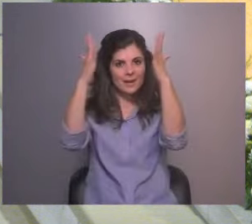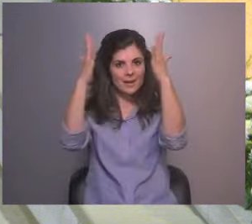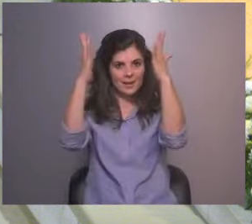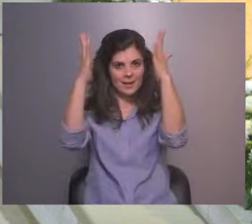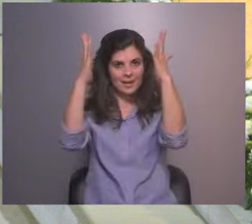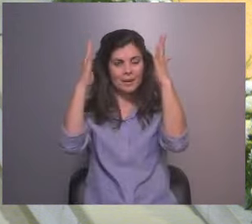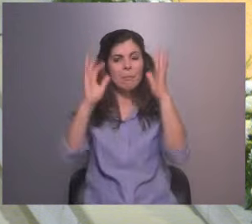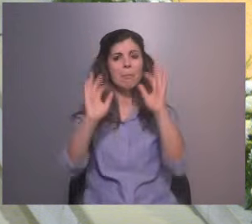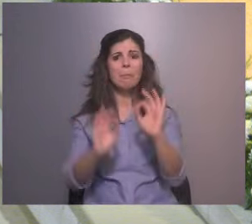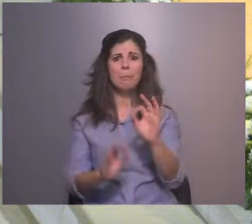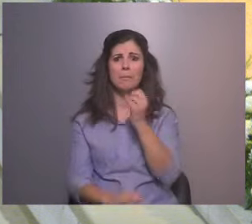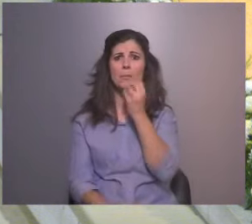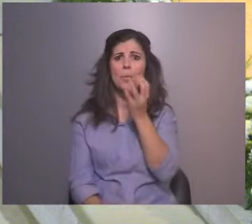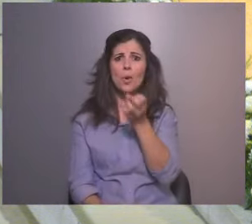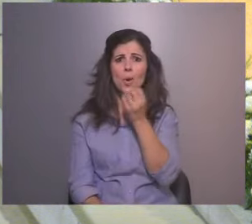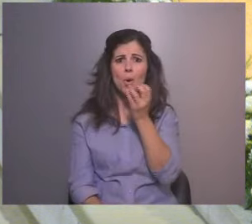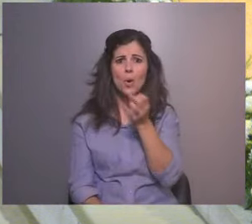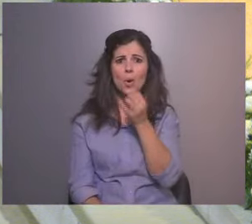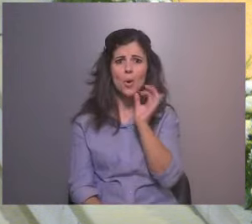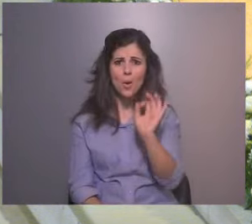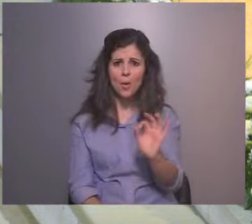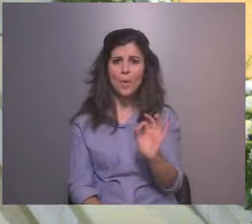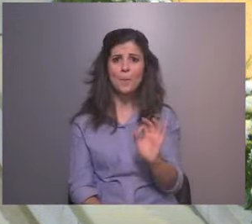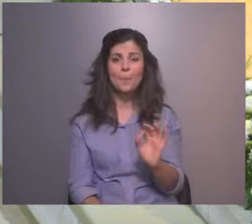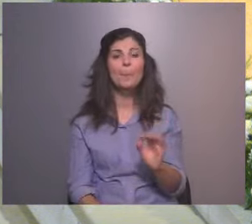Amen,